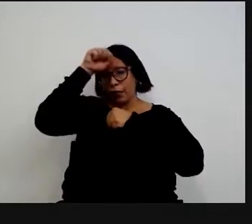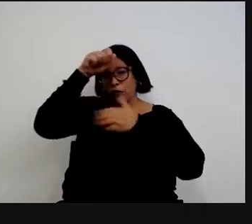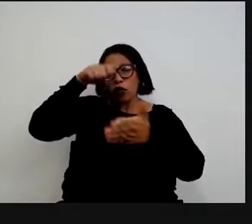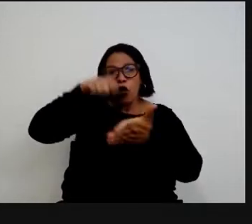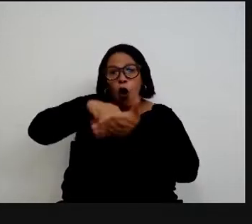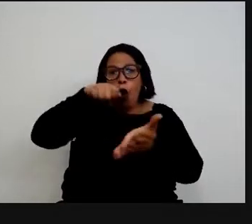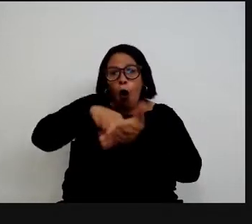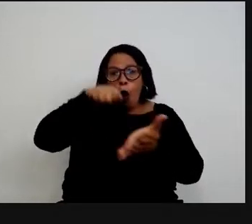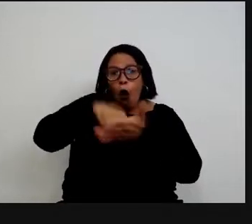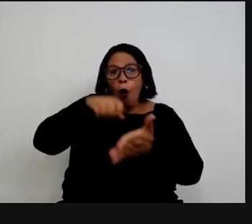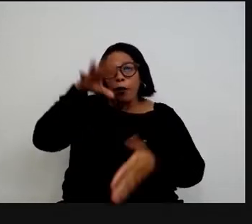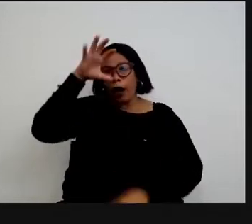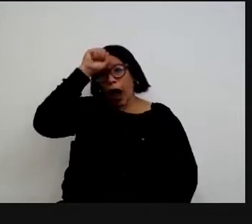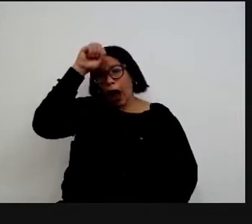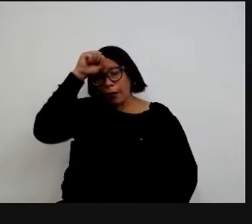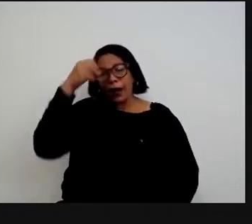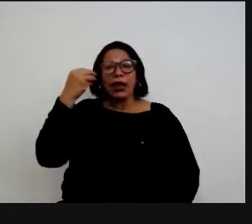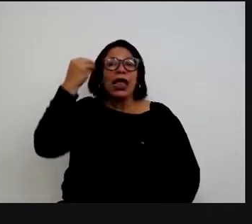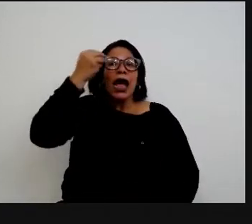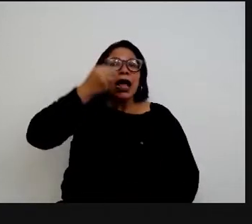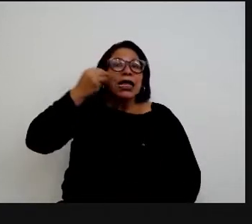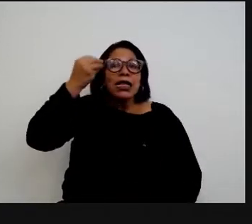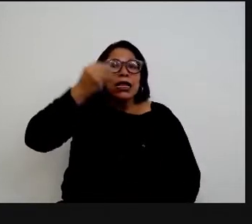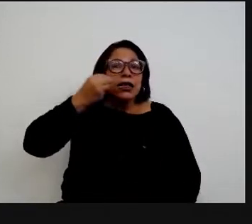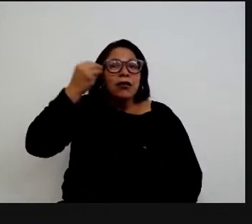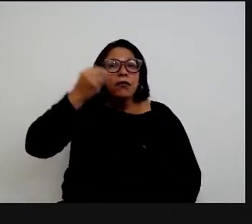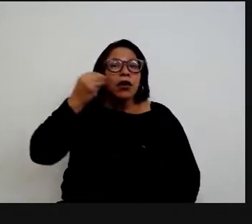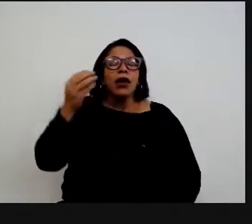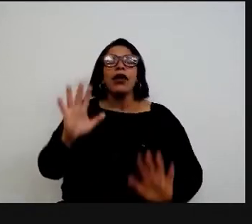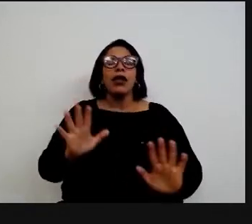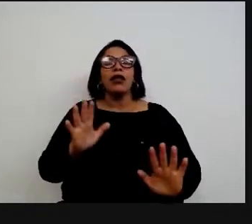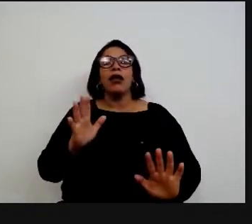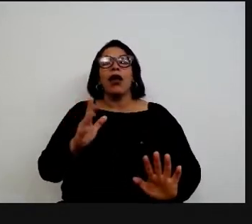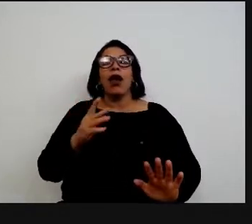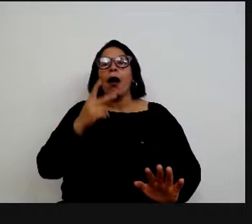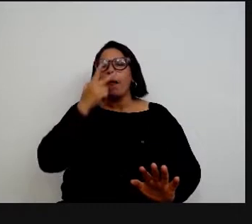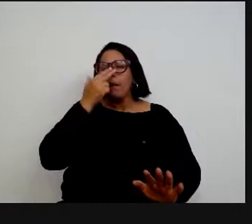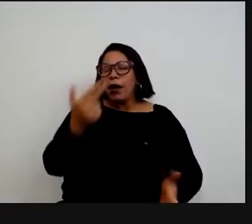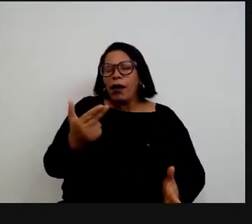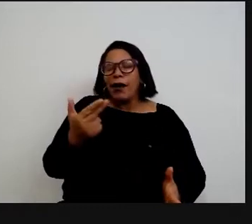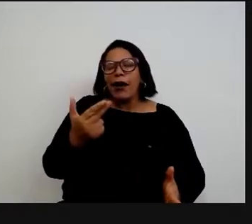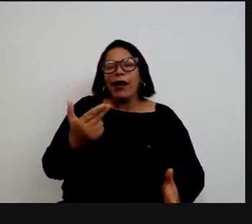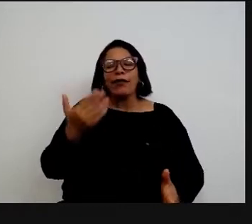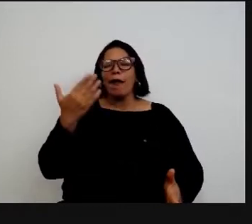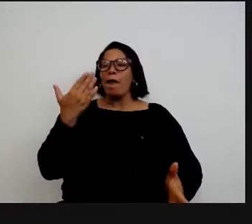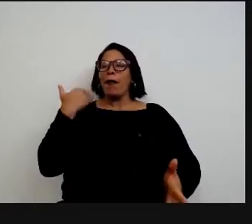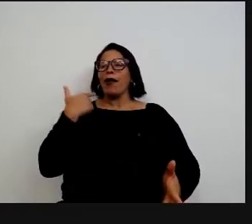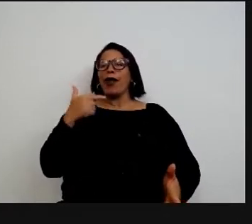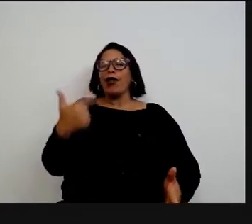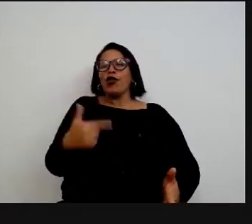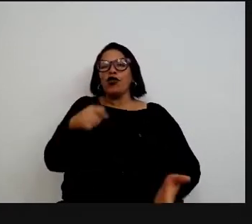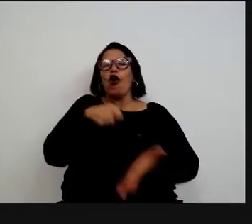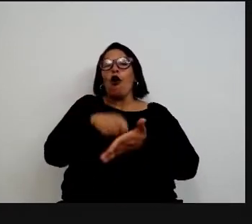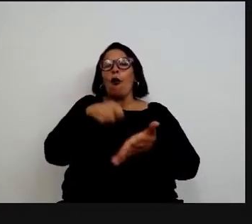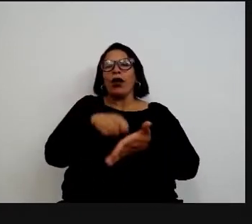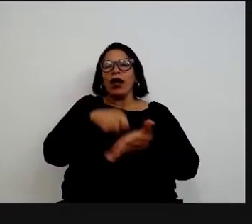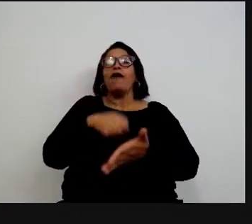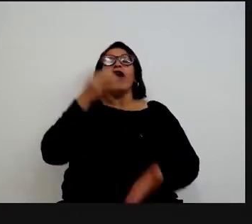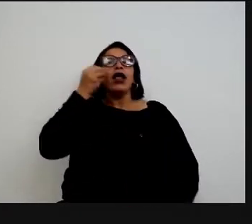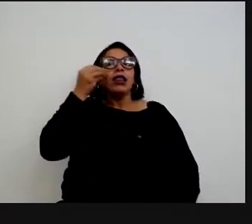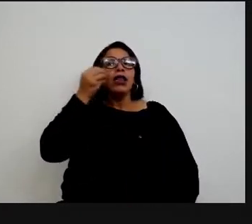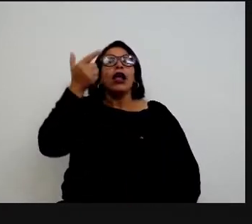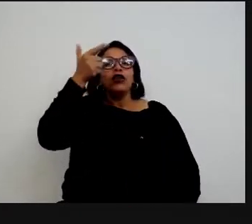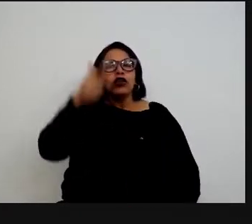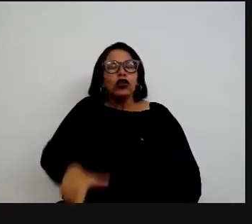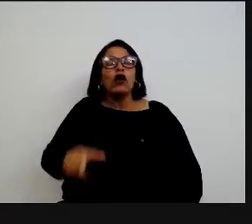esse legado que nós tínhamos das experiências, que a gente não desistia. Né? Vamos tentar com